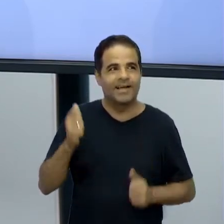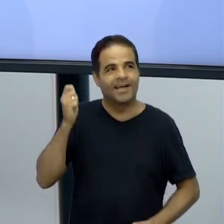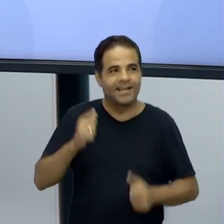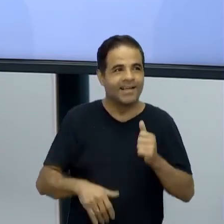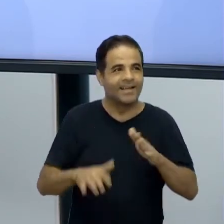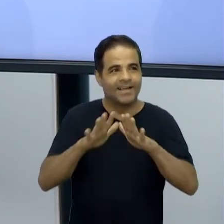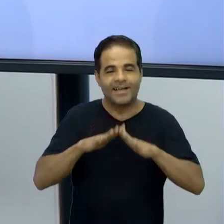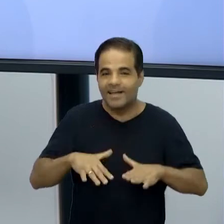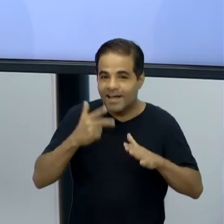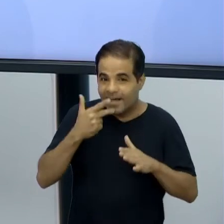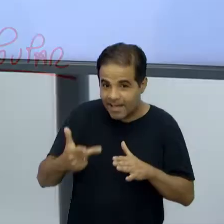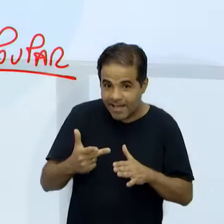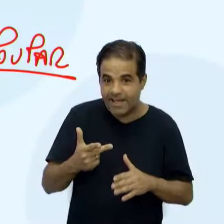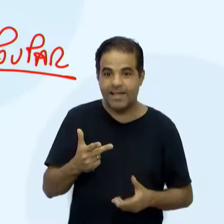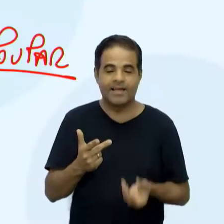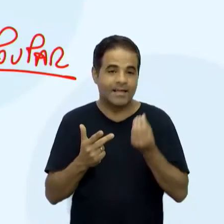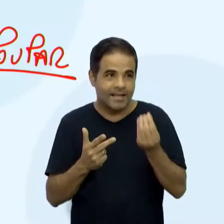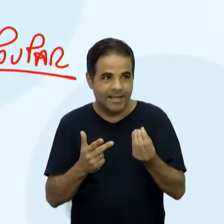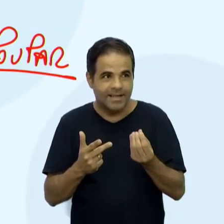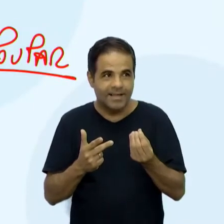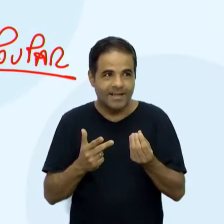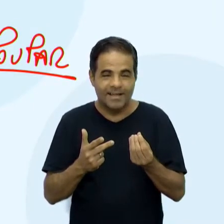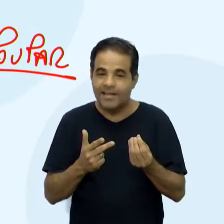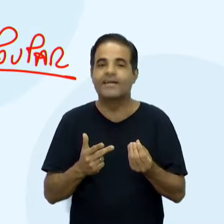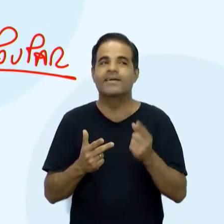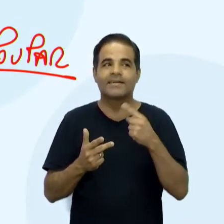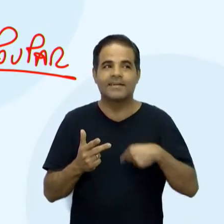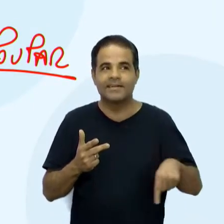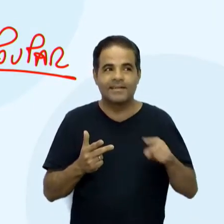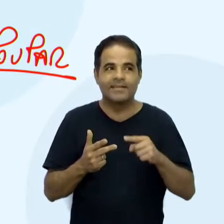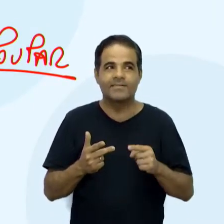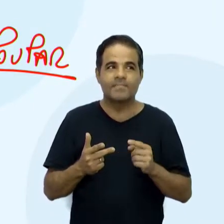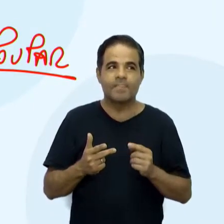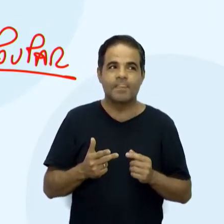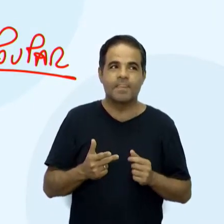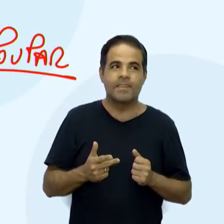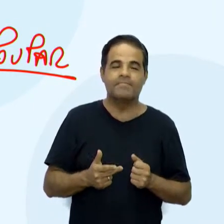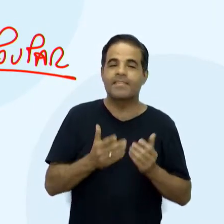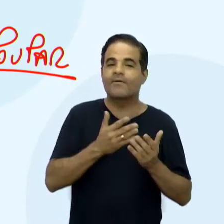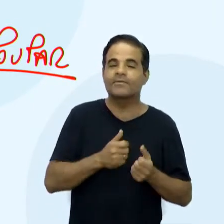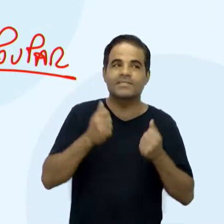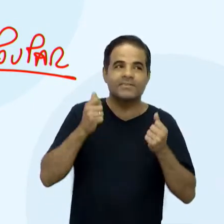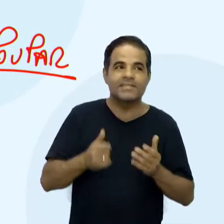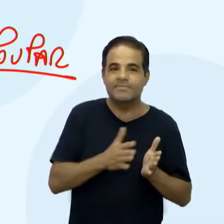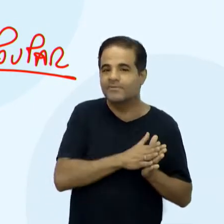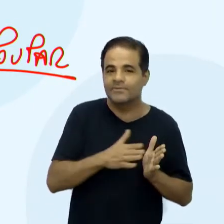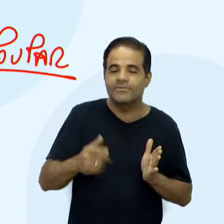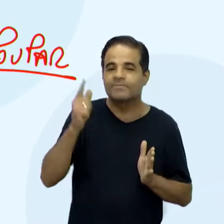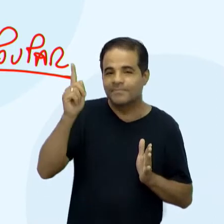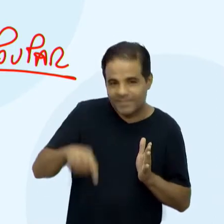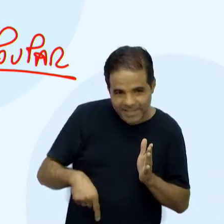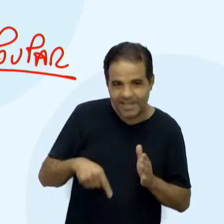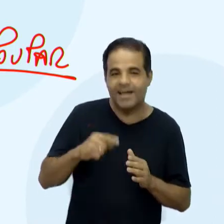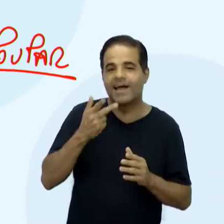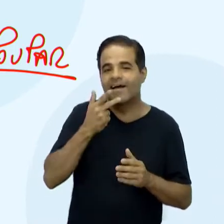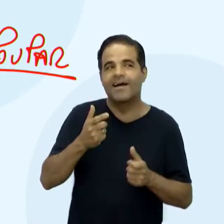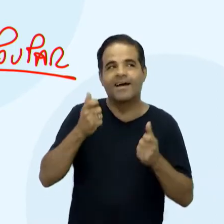3, sistematização. Então, começou na introdução, atividade 3, a introdução, falamos